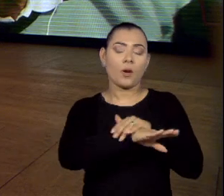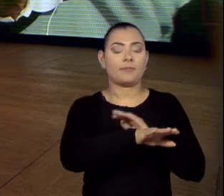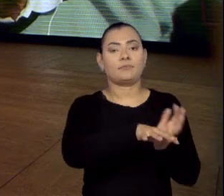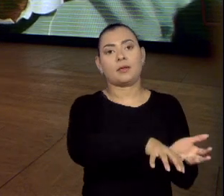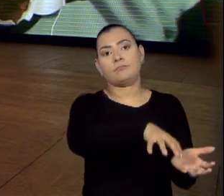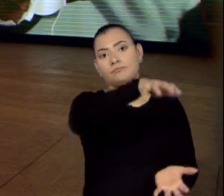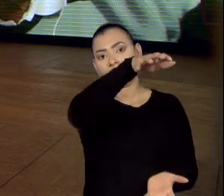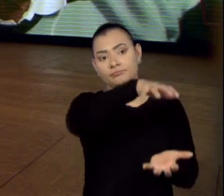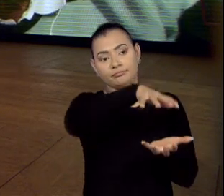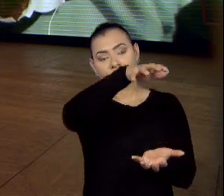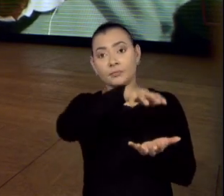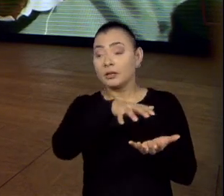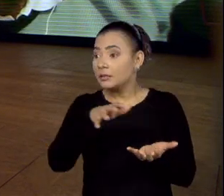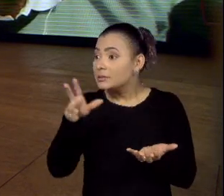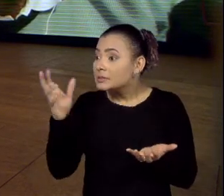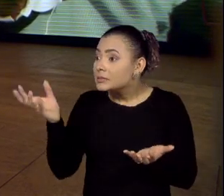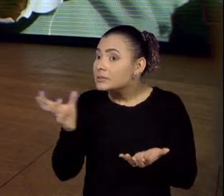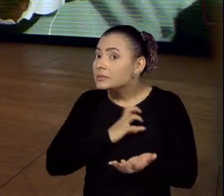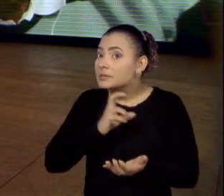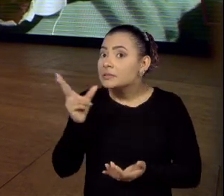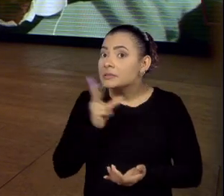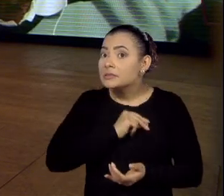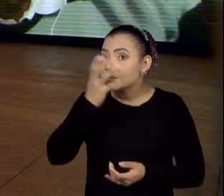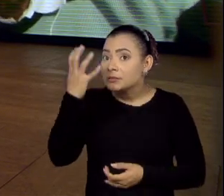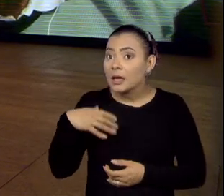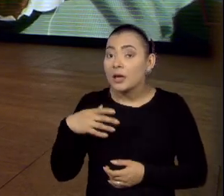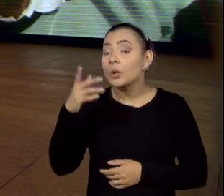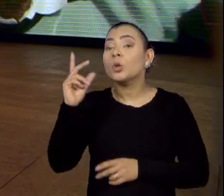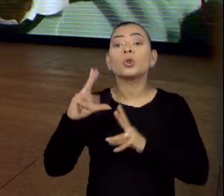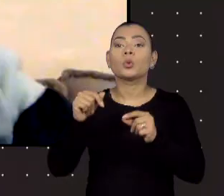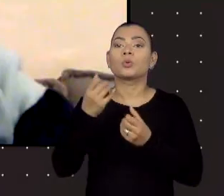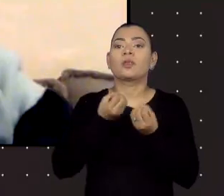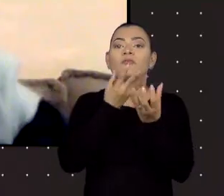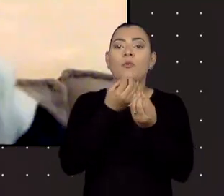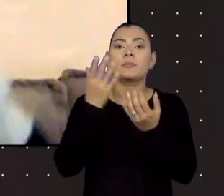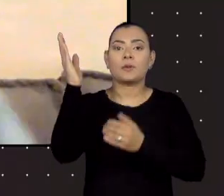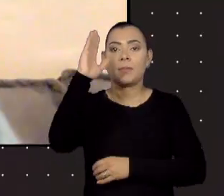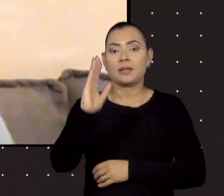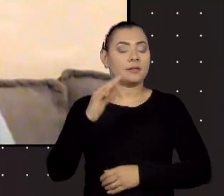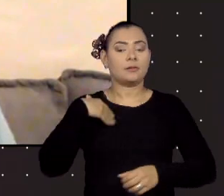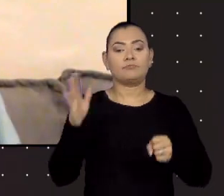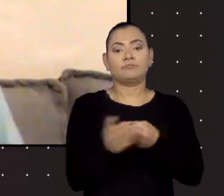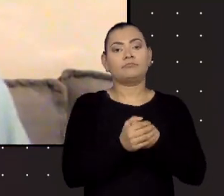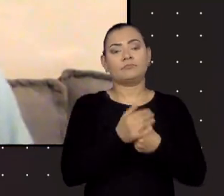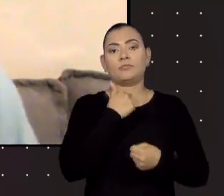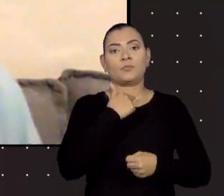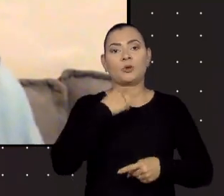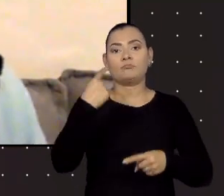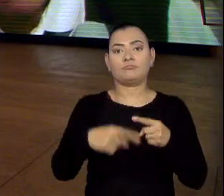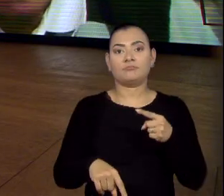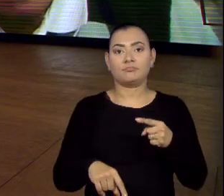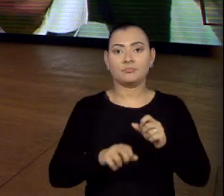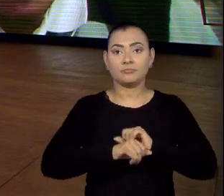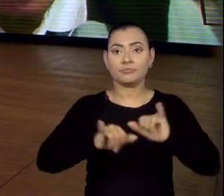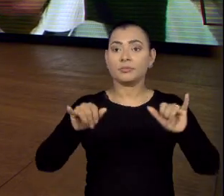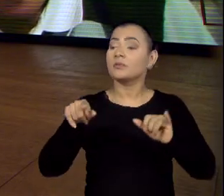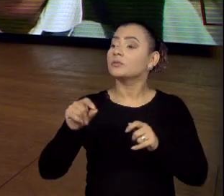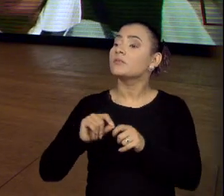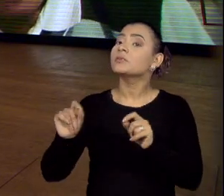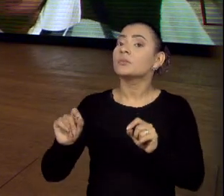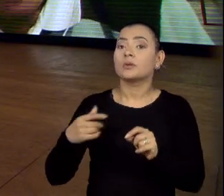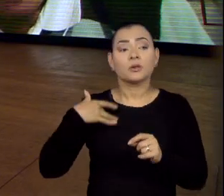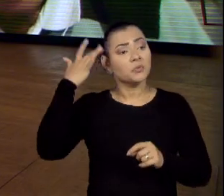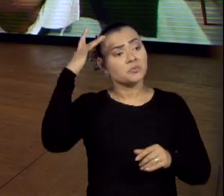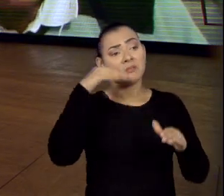ser publicada. Ela falou, tudo que o brasileiro não soube. Eu falei, tudo que o brasileiro não soube. E o que você vai fazer com isso? Eu falei,